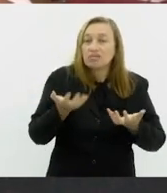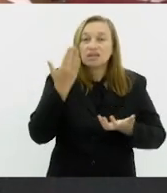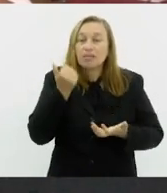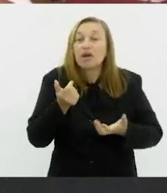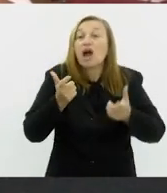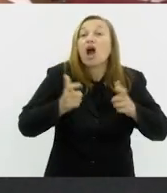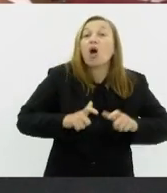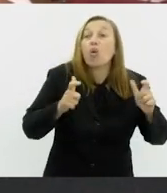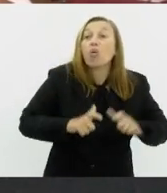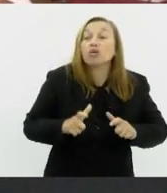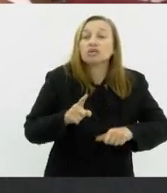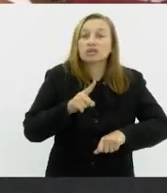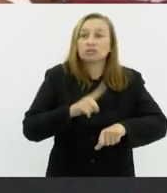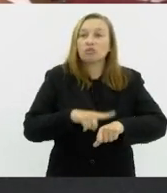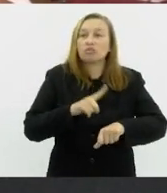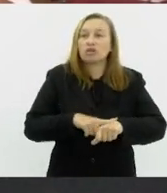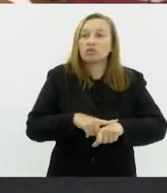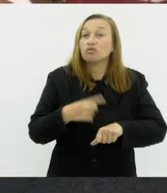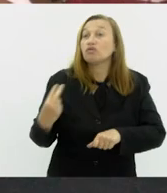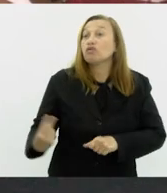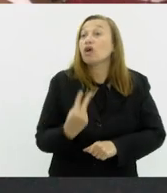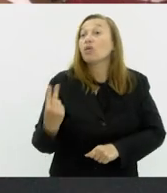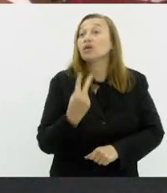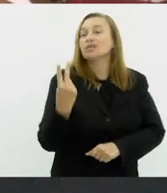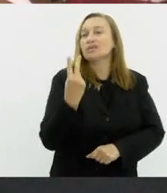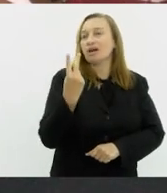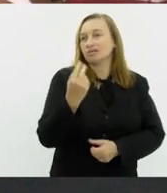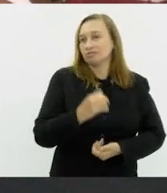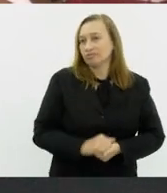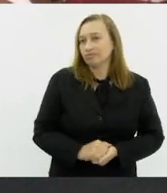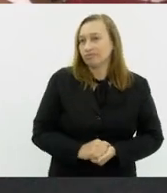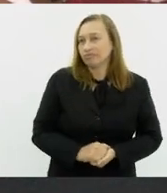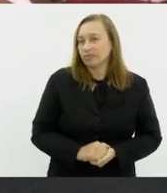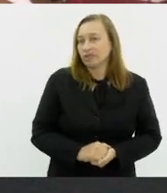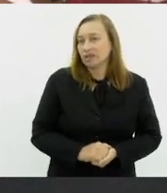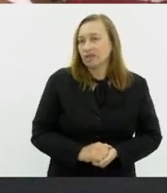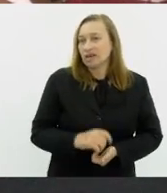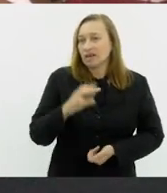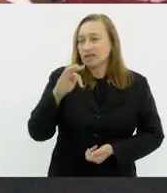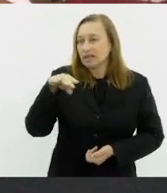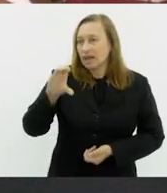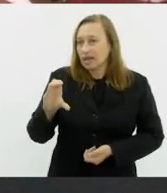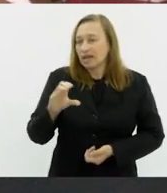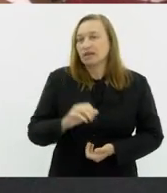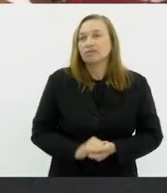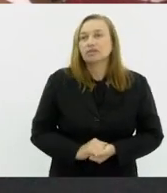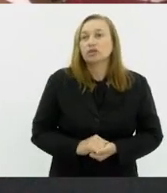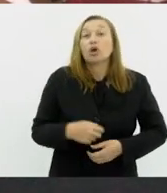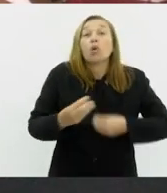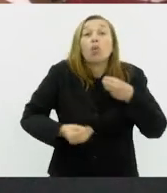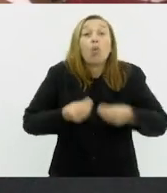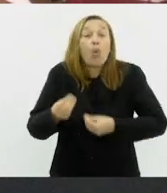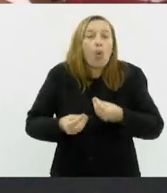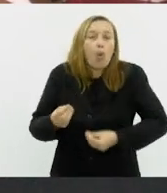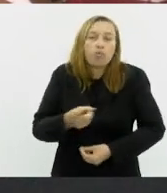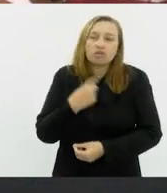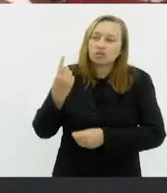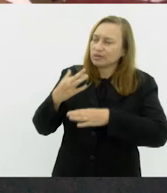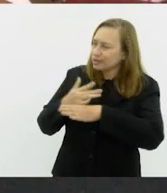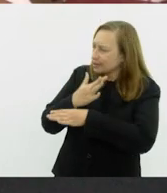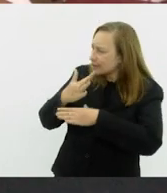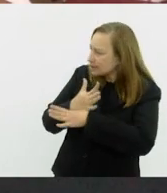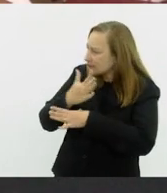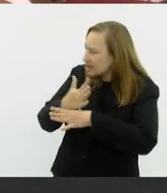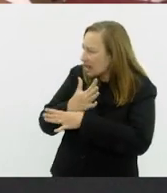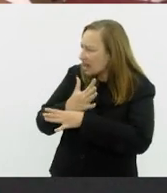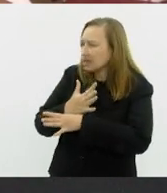nesse momento, sendo relevado, nessa condição desse TAC. E como a nossa cidade, nós acabamos